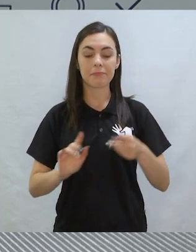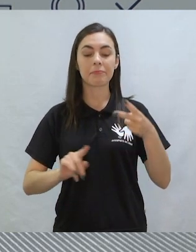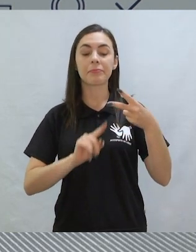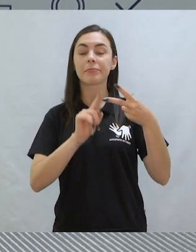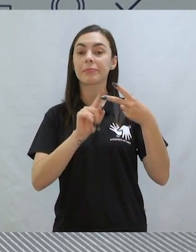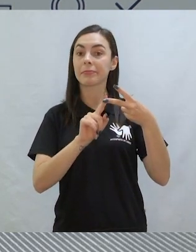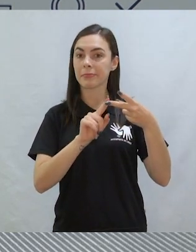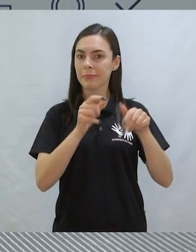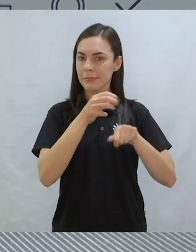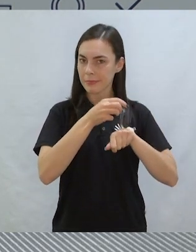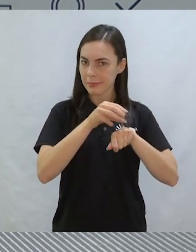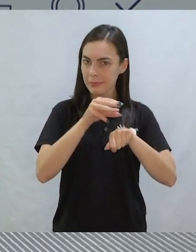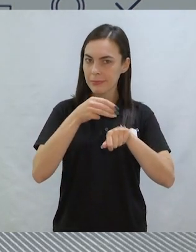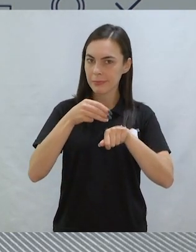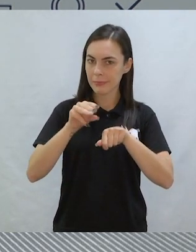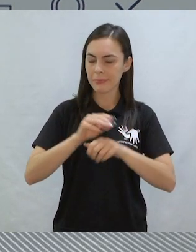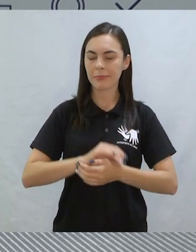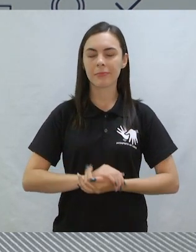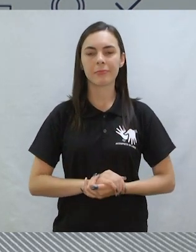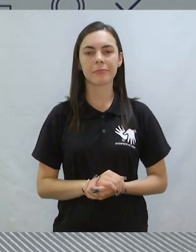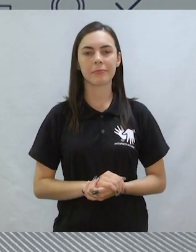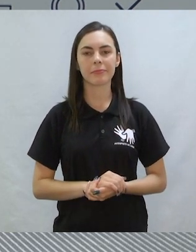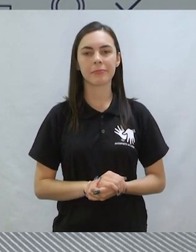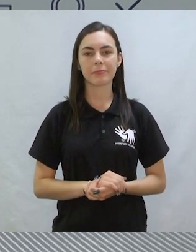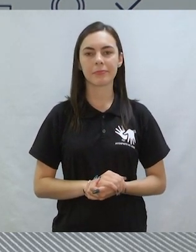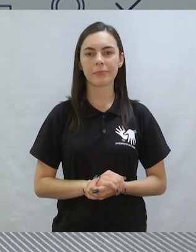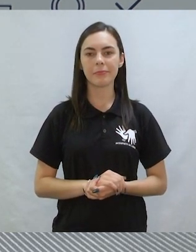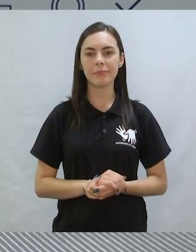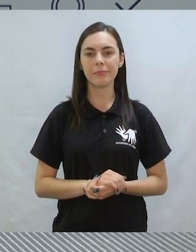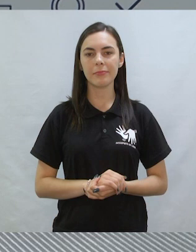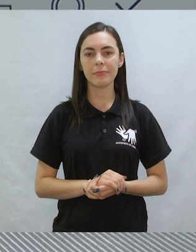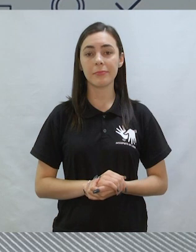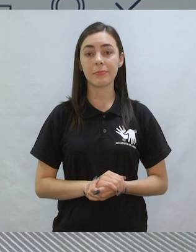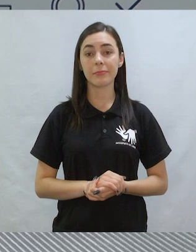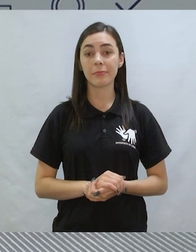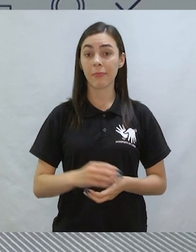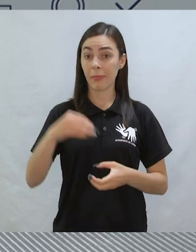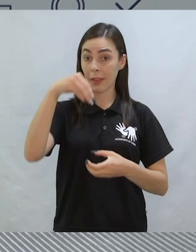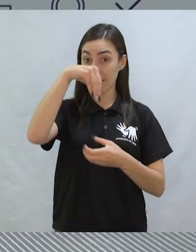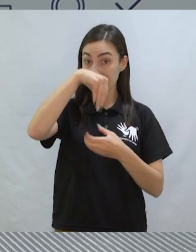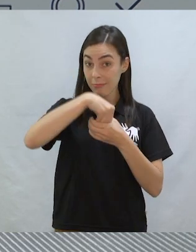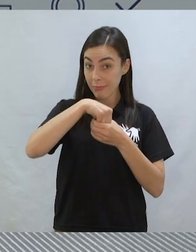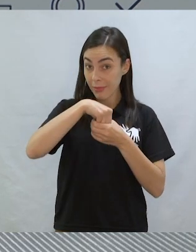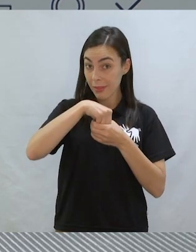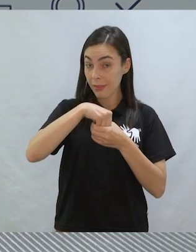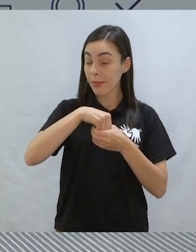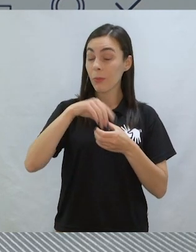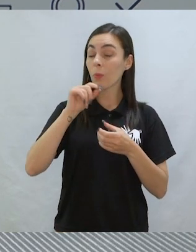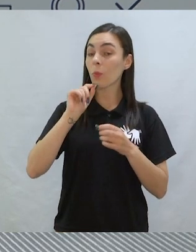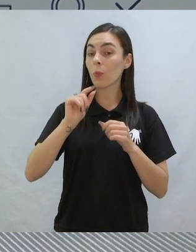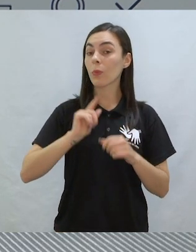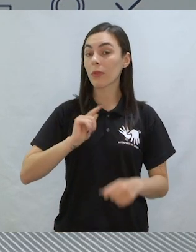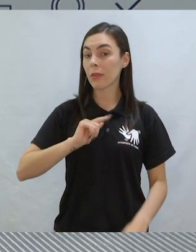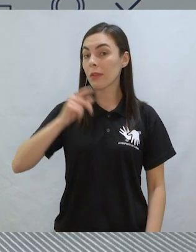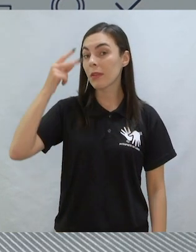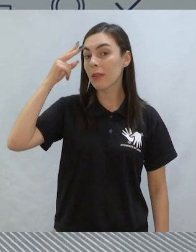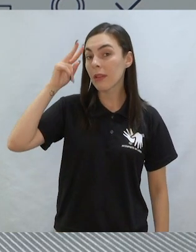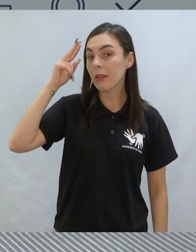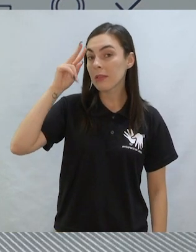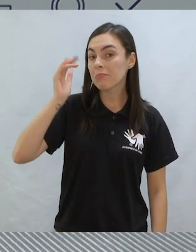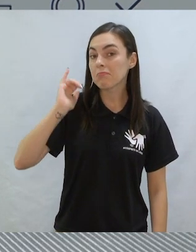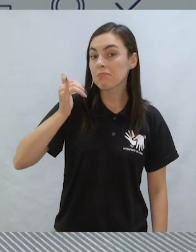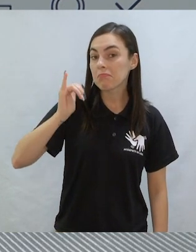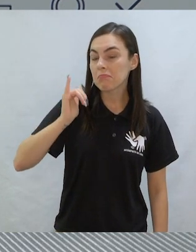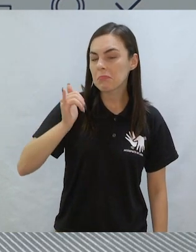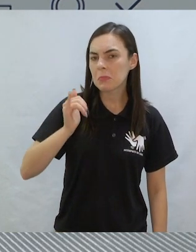aí. Segunda dica. Dentro dele tem muitas